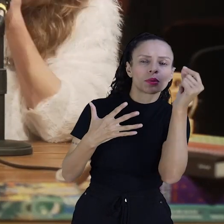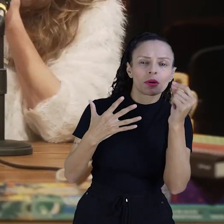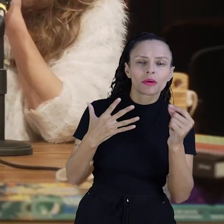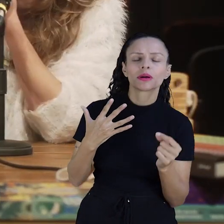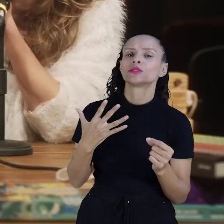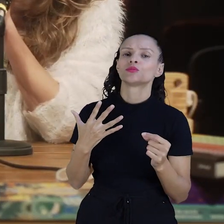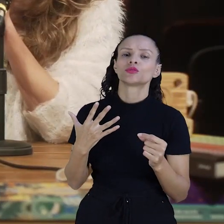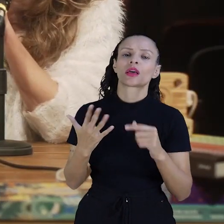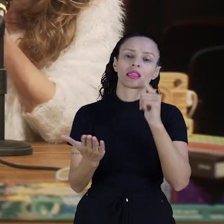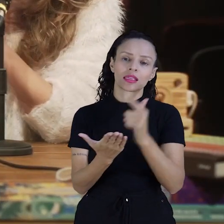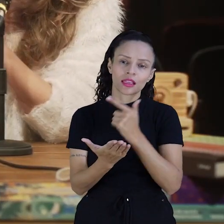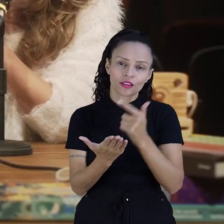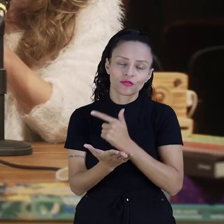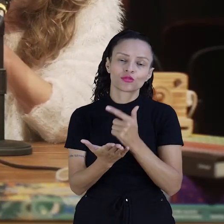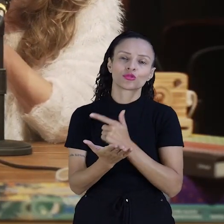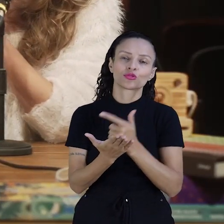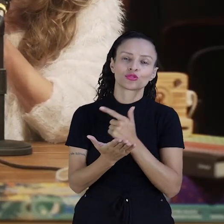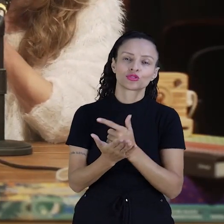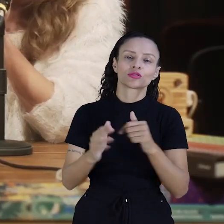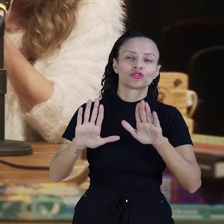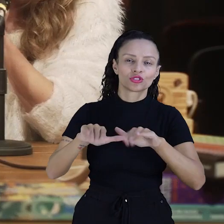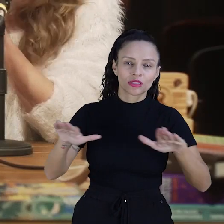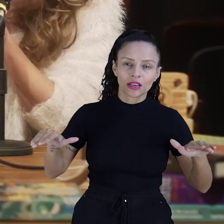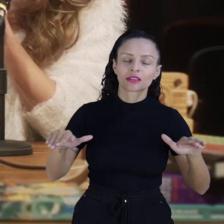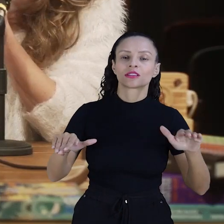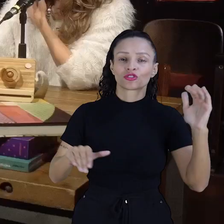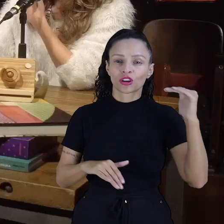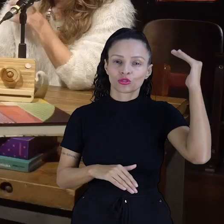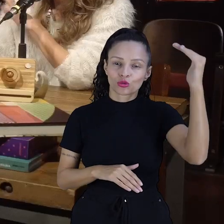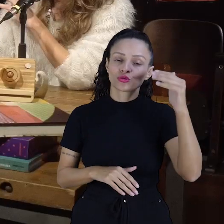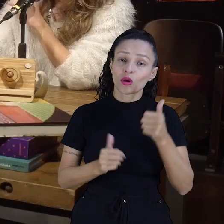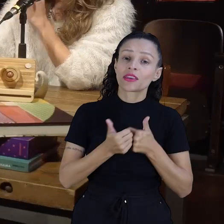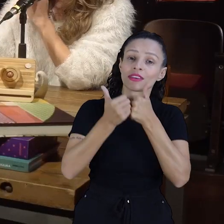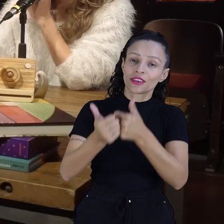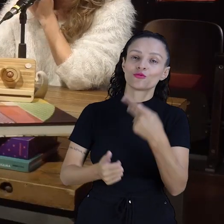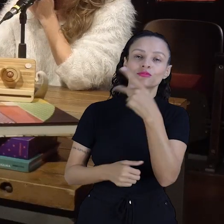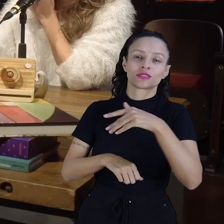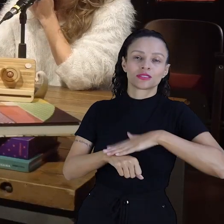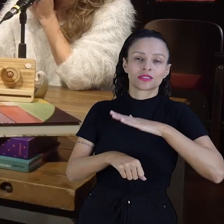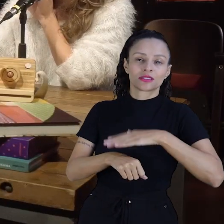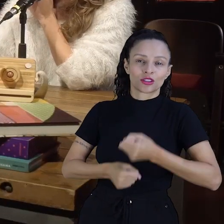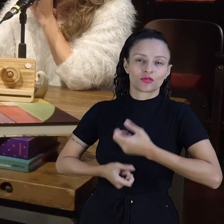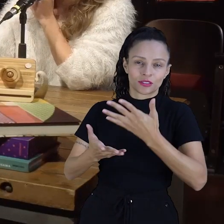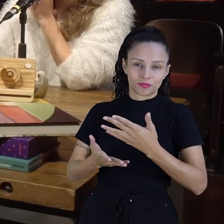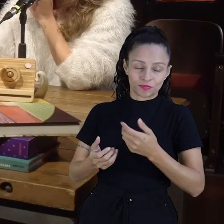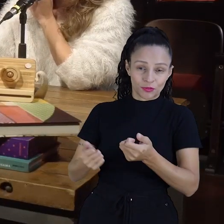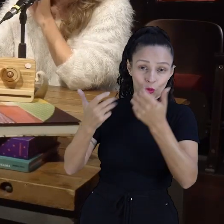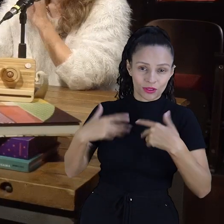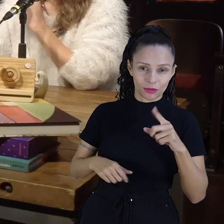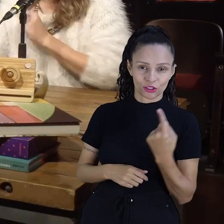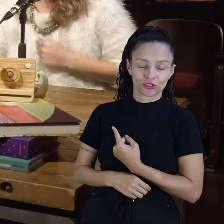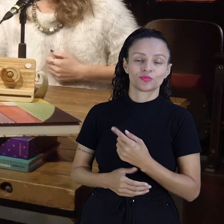quais foram os livros de infância ou vida adulta que guiam também esse teu fazer? Compartilha aqui com a